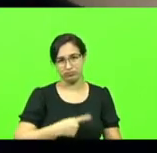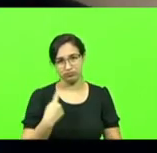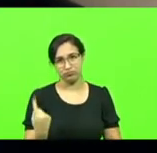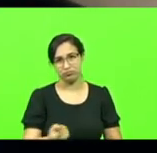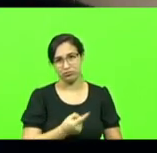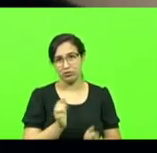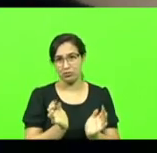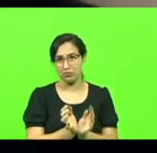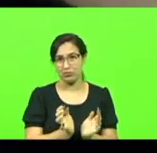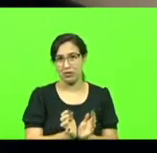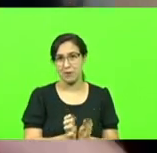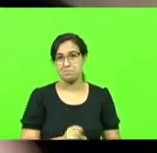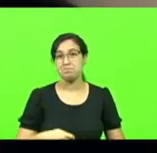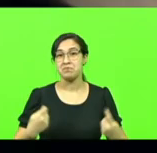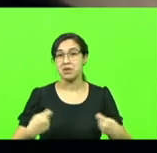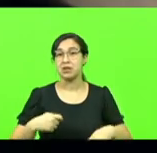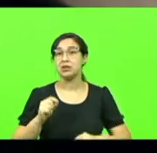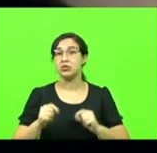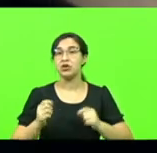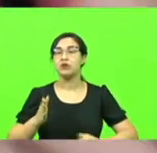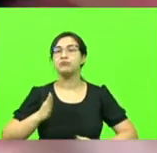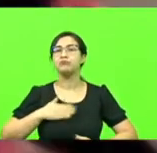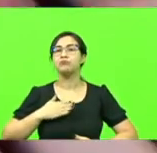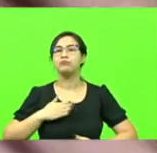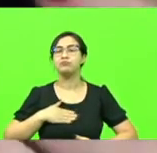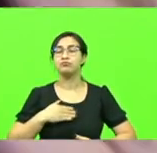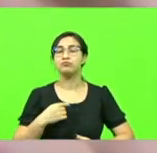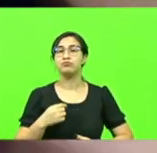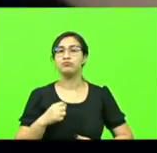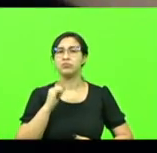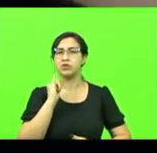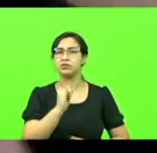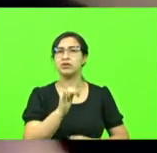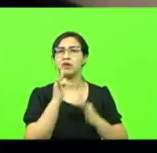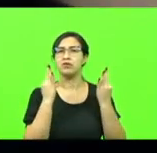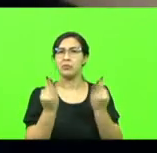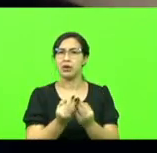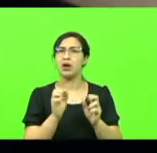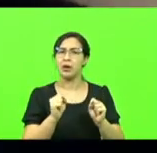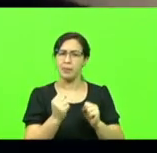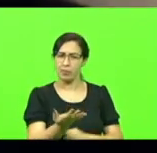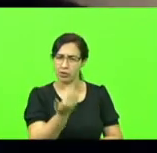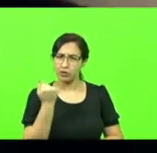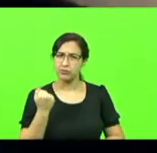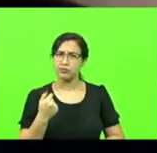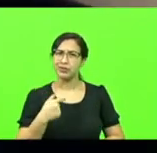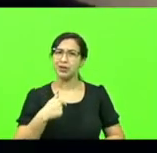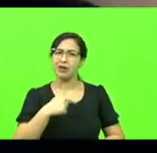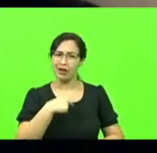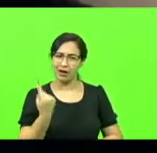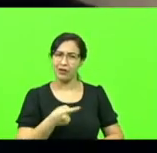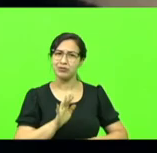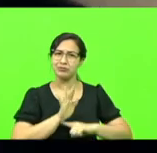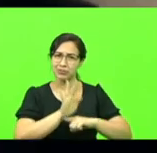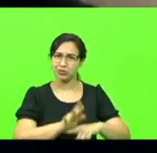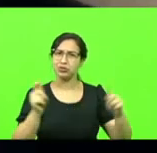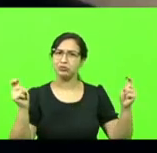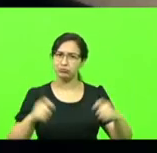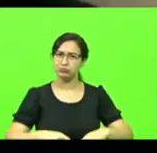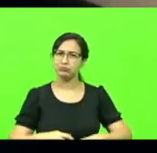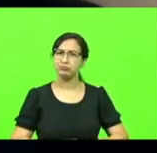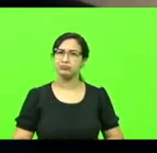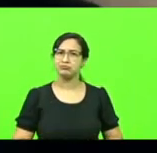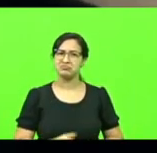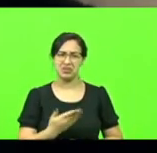Temos que bater no peito e dizer para a família assim, ó, pode vir, nós damos conta. Não é só um